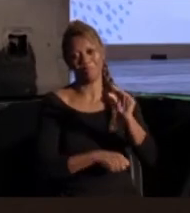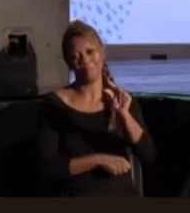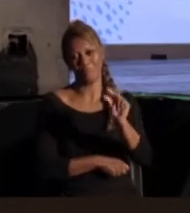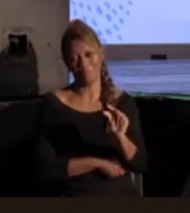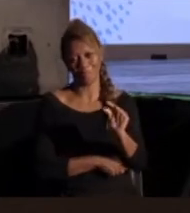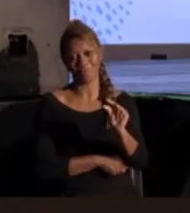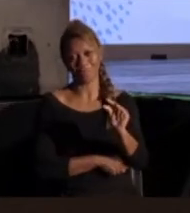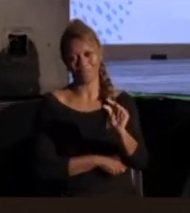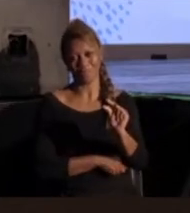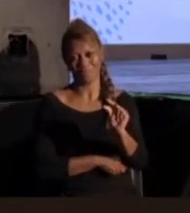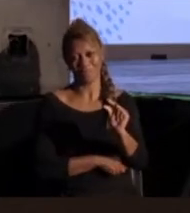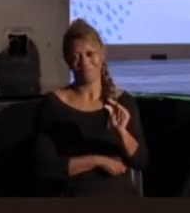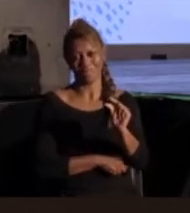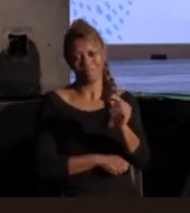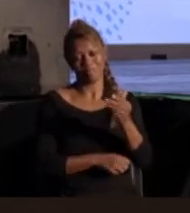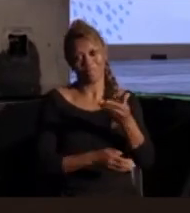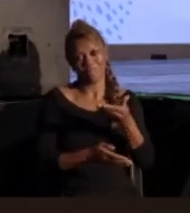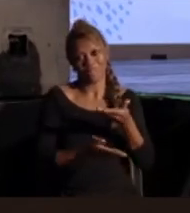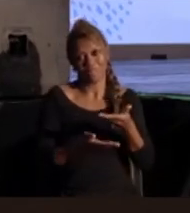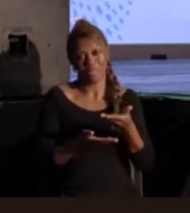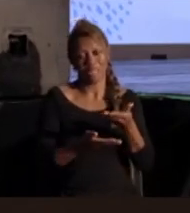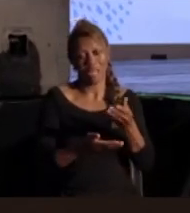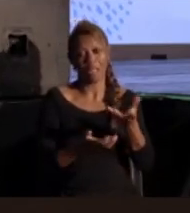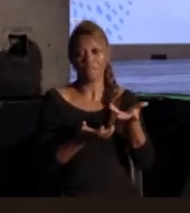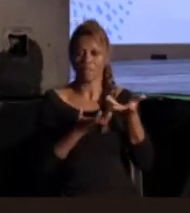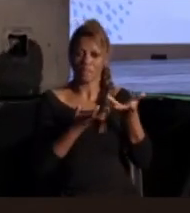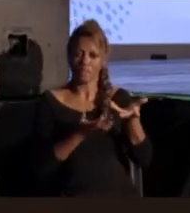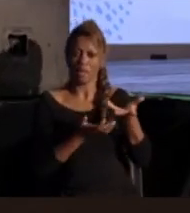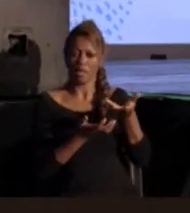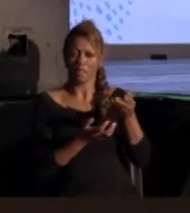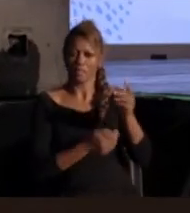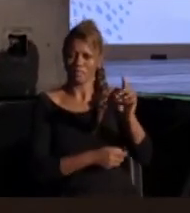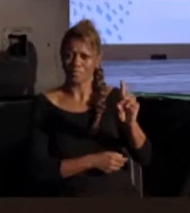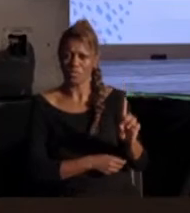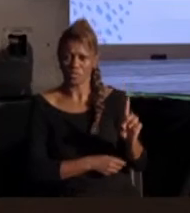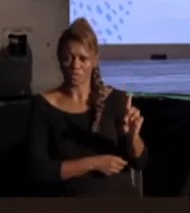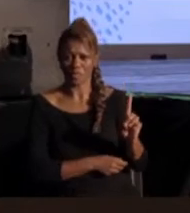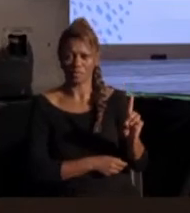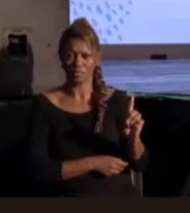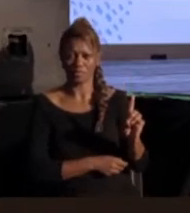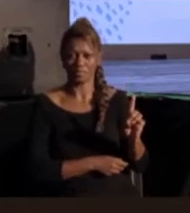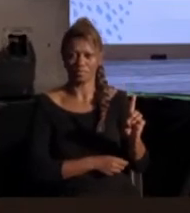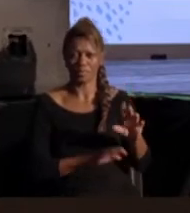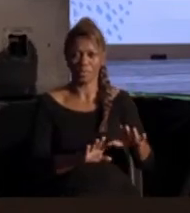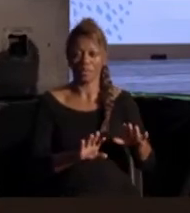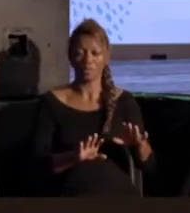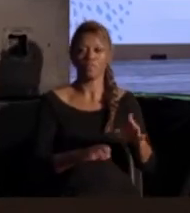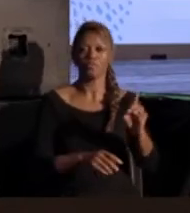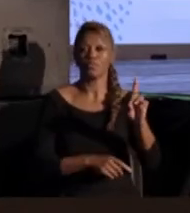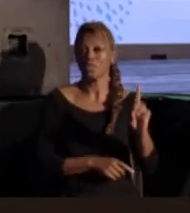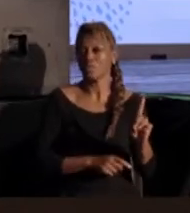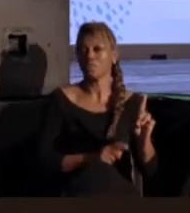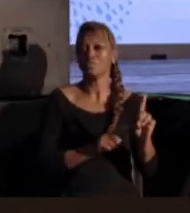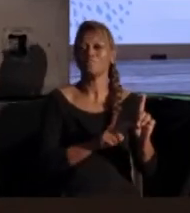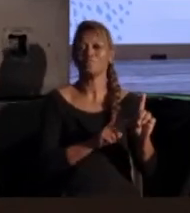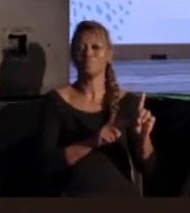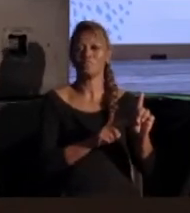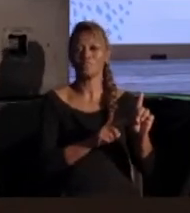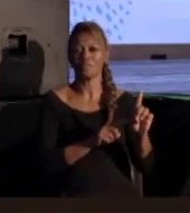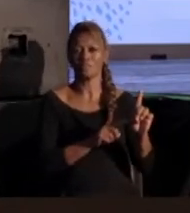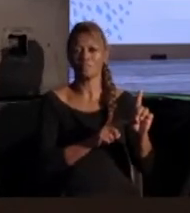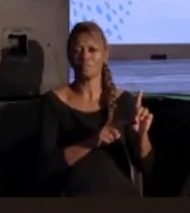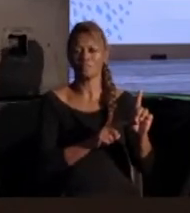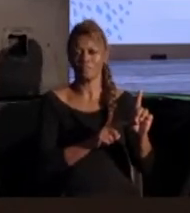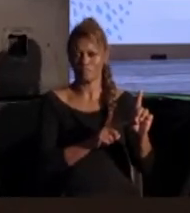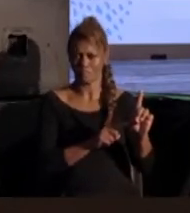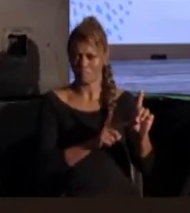pessoas pleitearem mais direitos. Qual o papel da democracia? Ampliação de direito. E aí